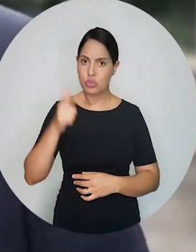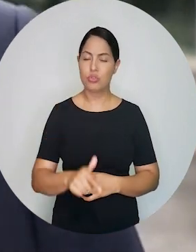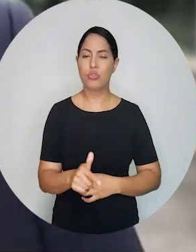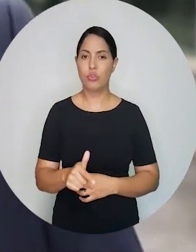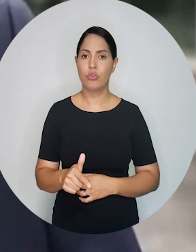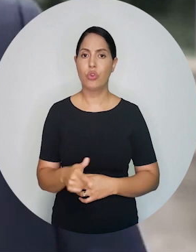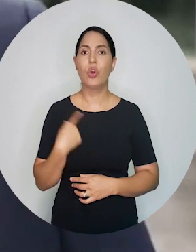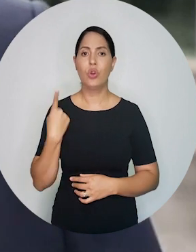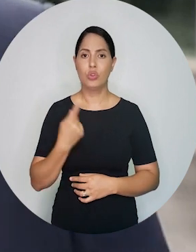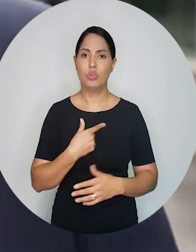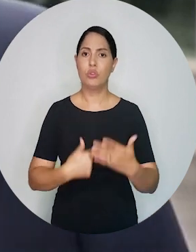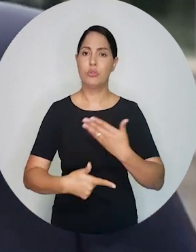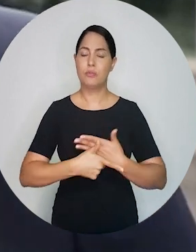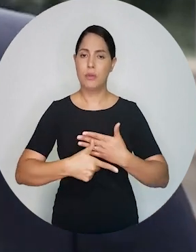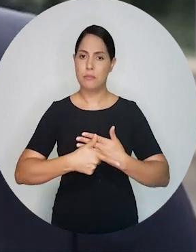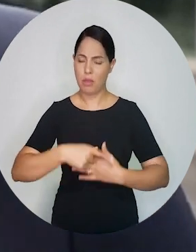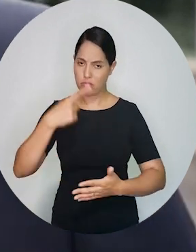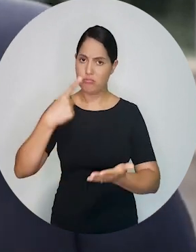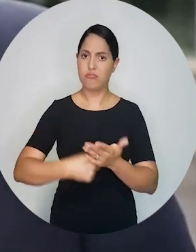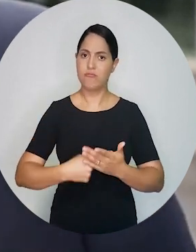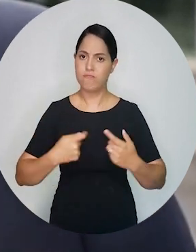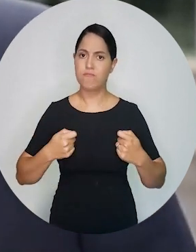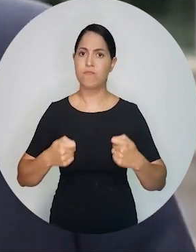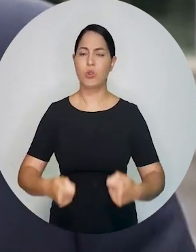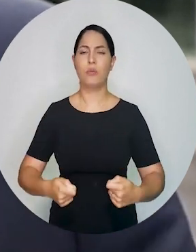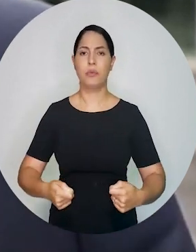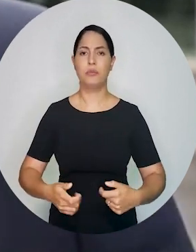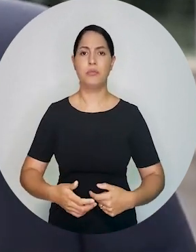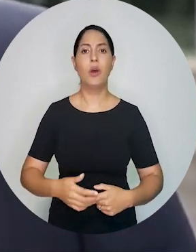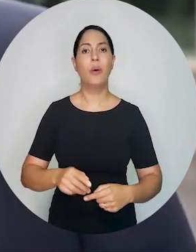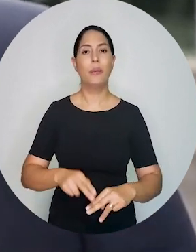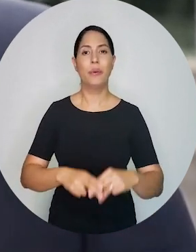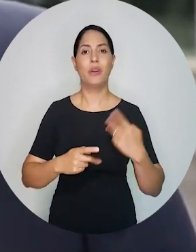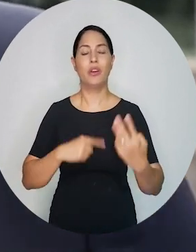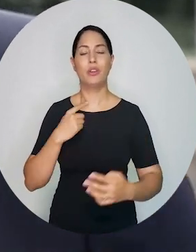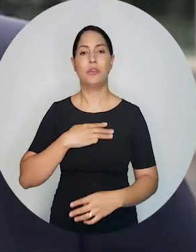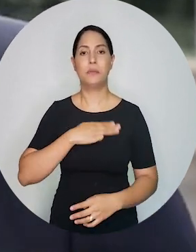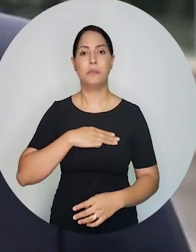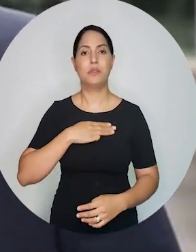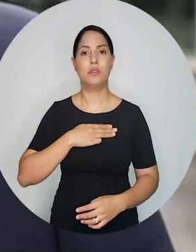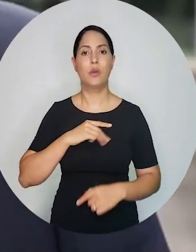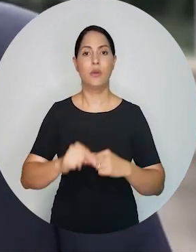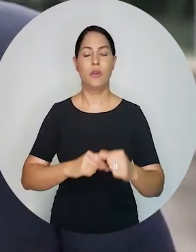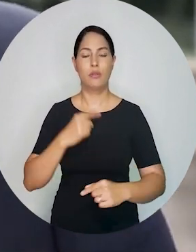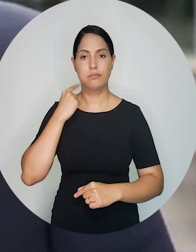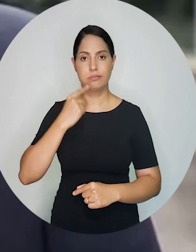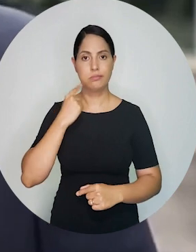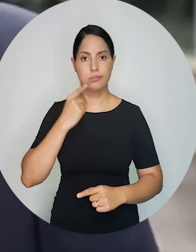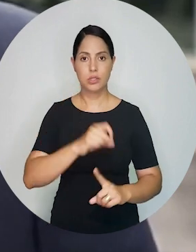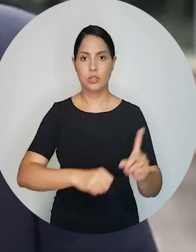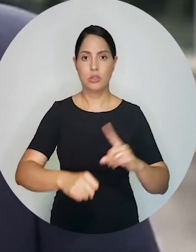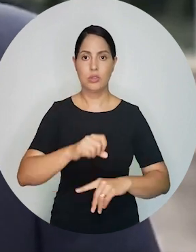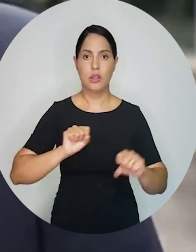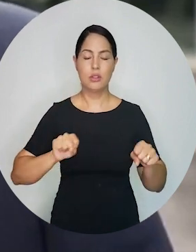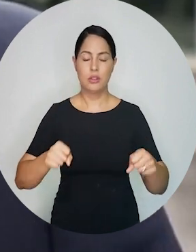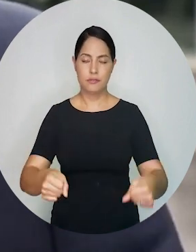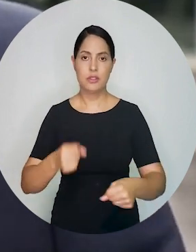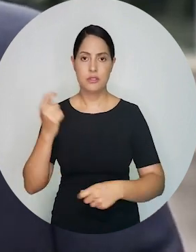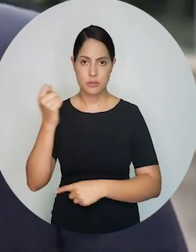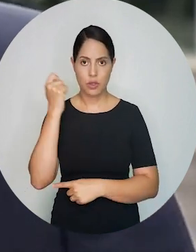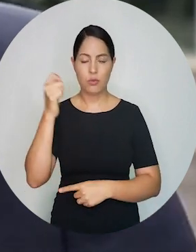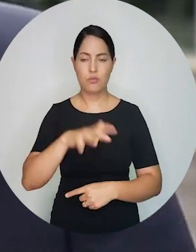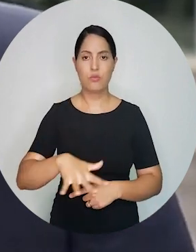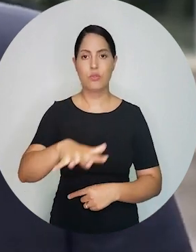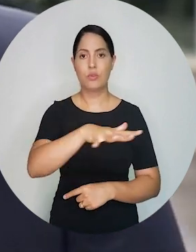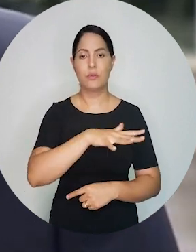cidadão. A OAB do Rio Grande do Sul, portanto, mais uma vez, cumpriu com muito êxito, de forma protagonista, a sua missão